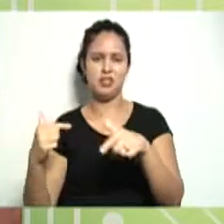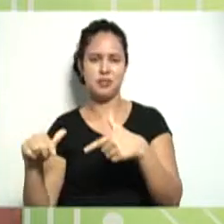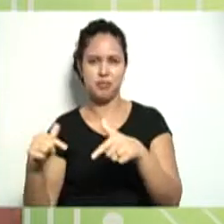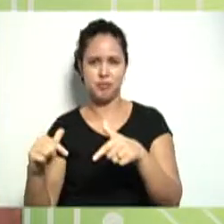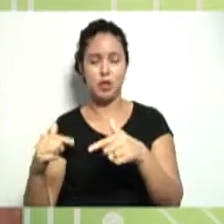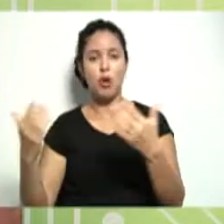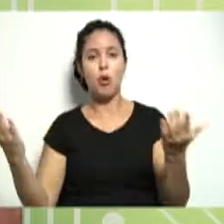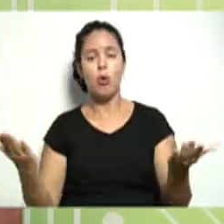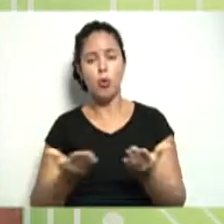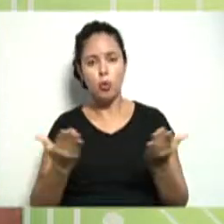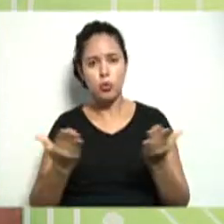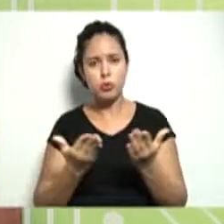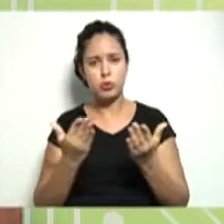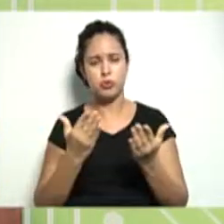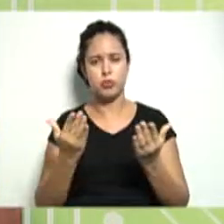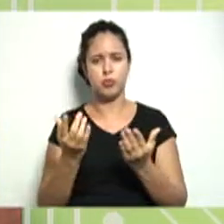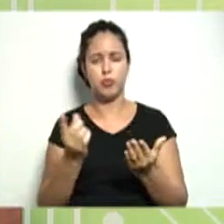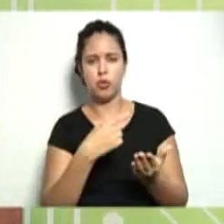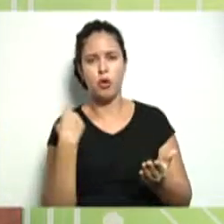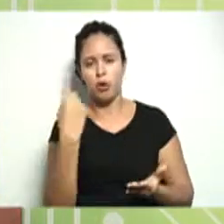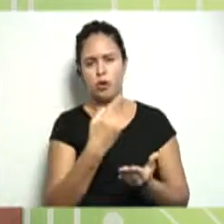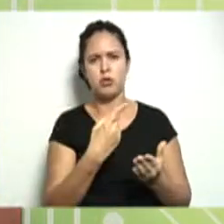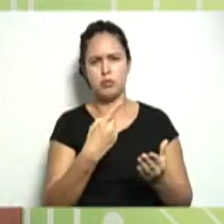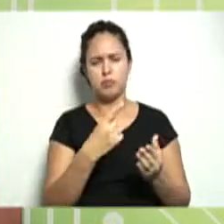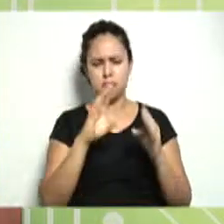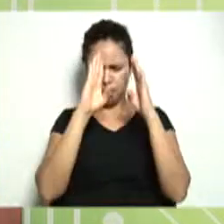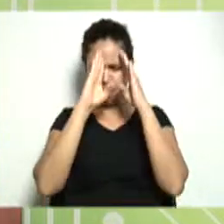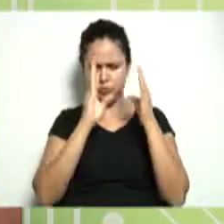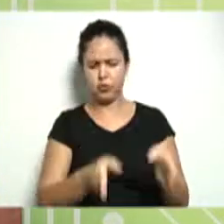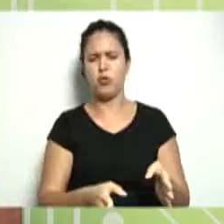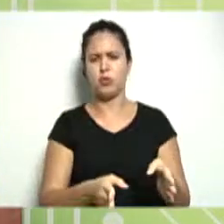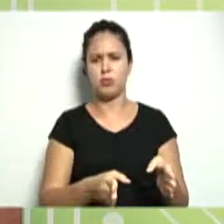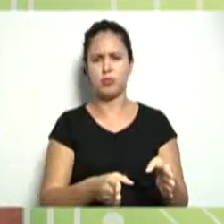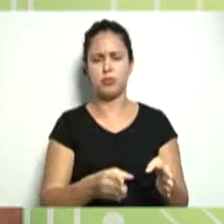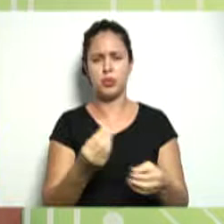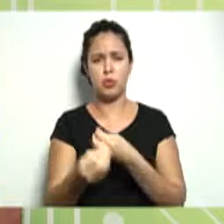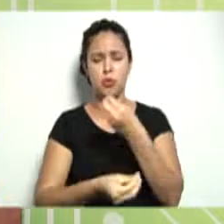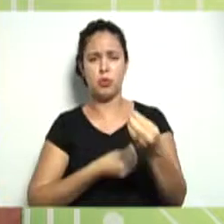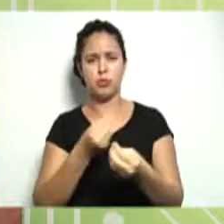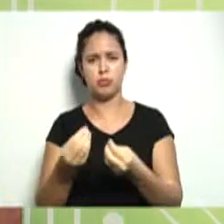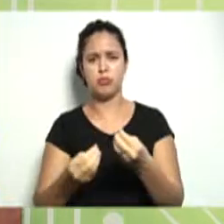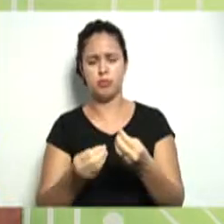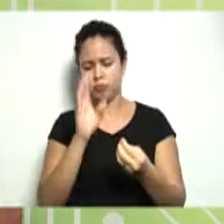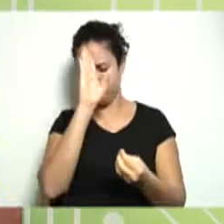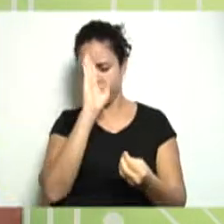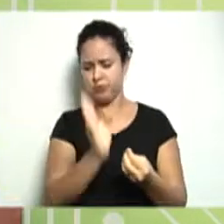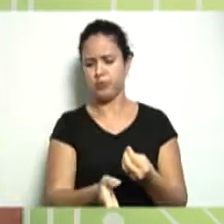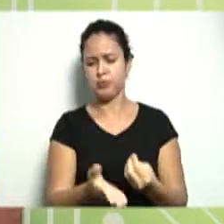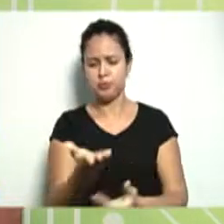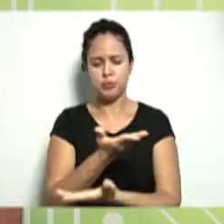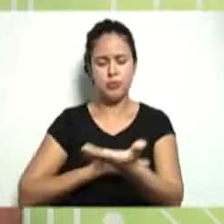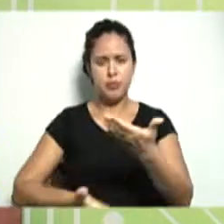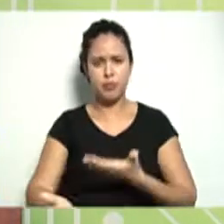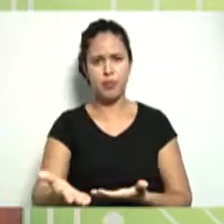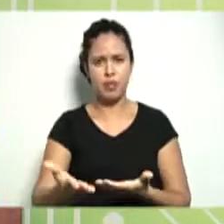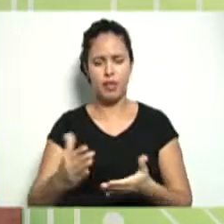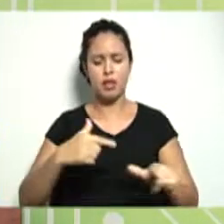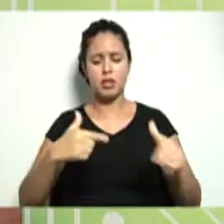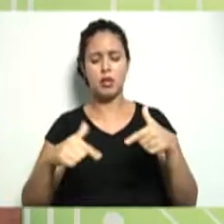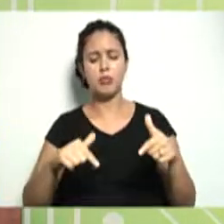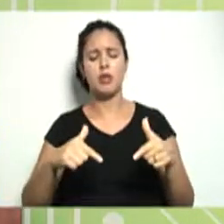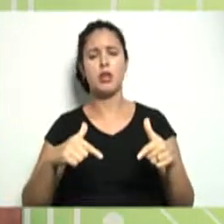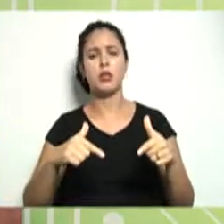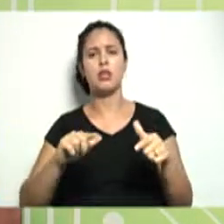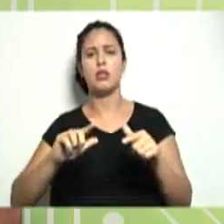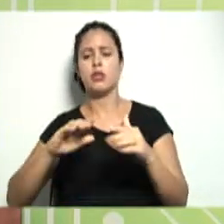aula de hoje a gente vai justamente centrar nesse ponto, né, dessa relação, e a gente vai aprender como